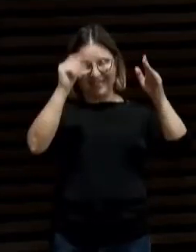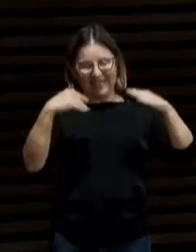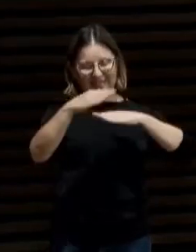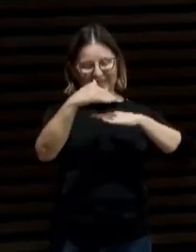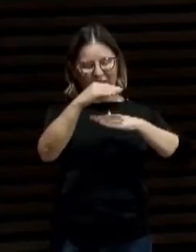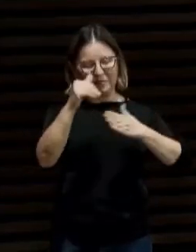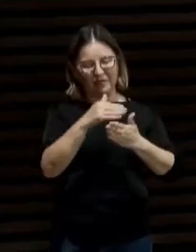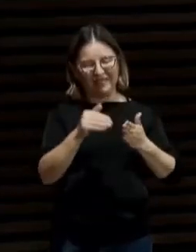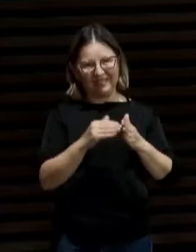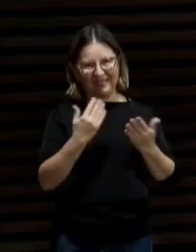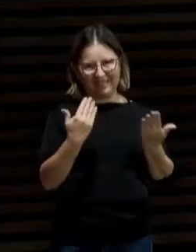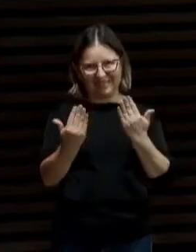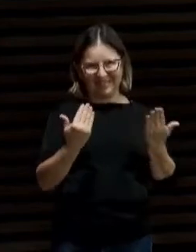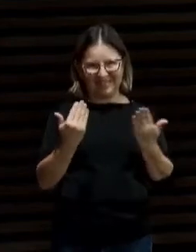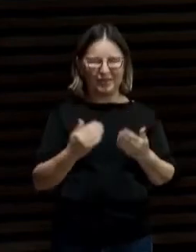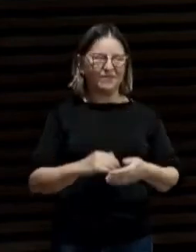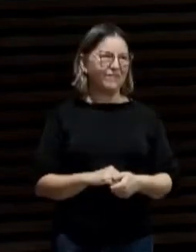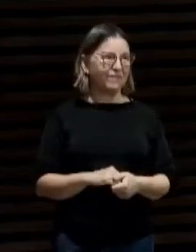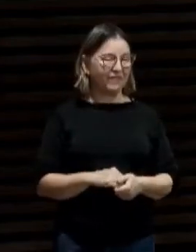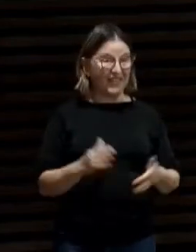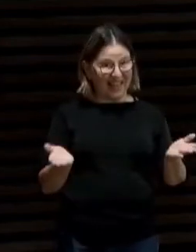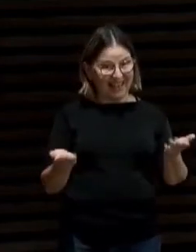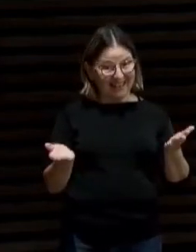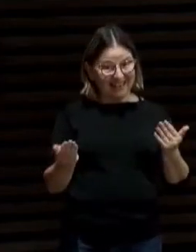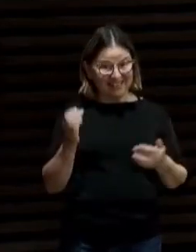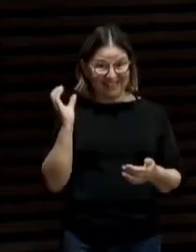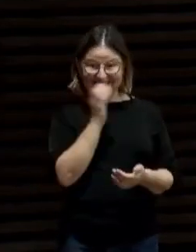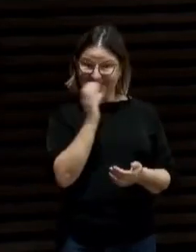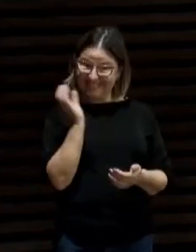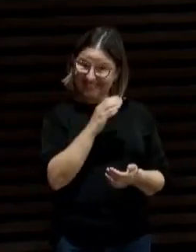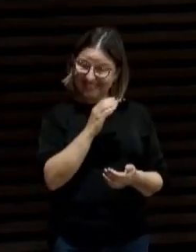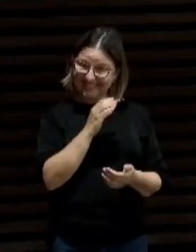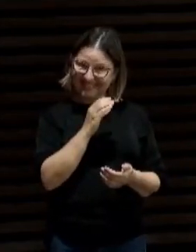toda comparação. Leve e momentânea?